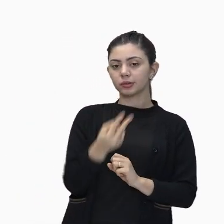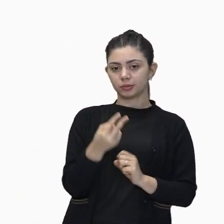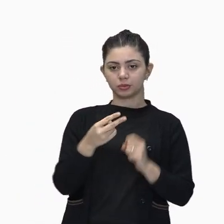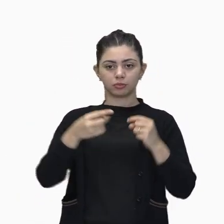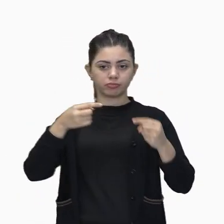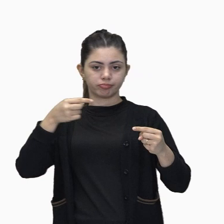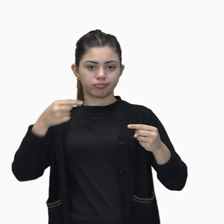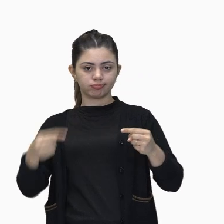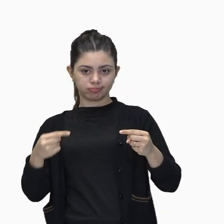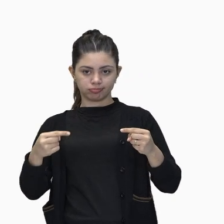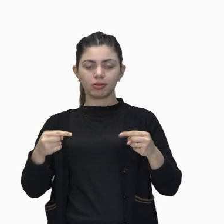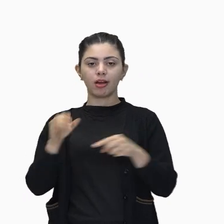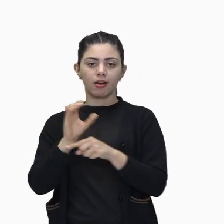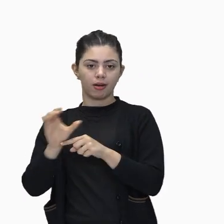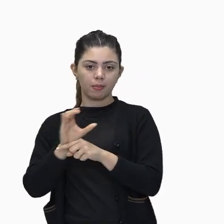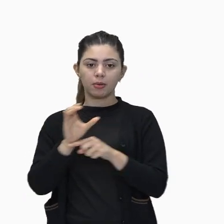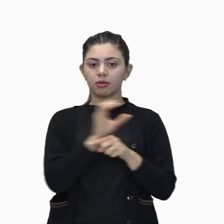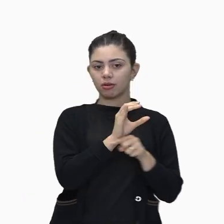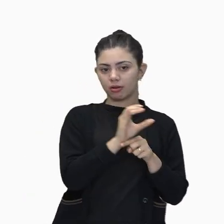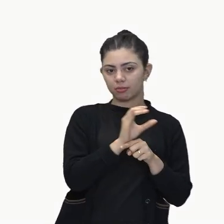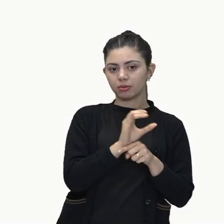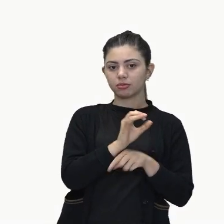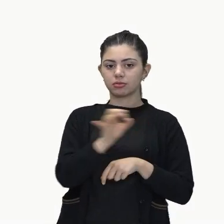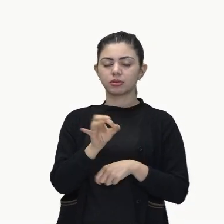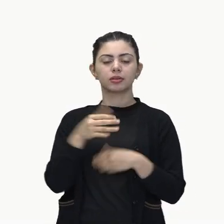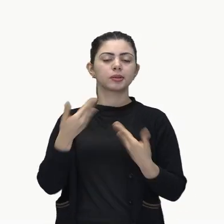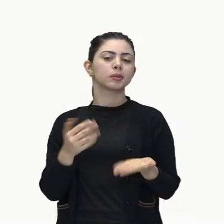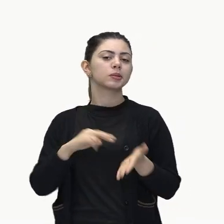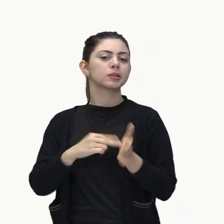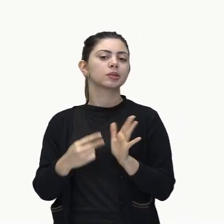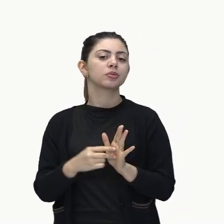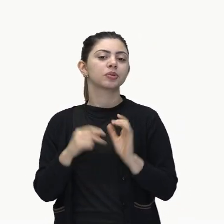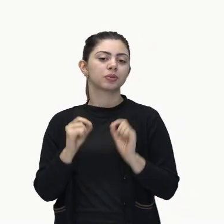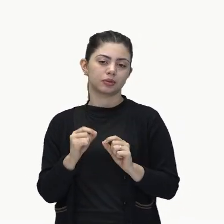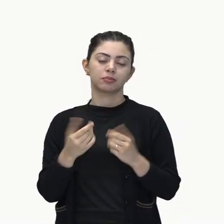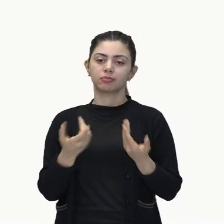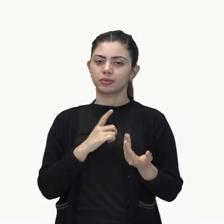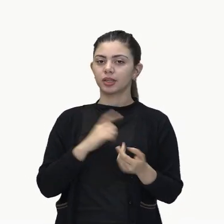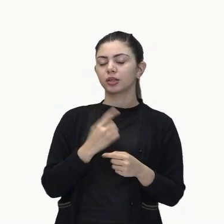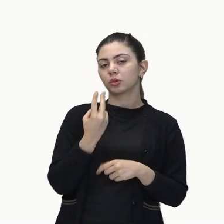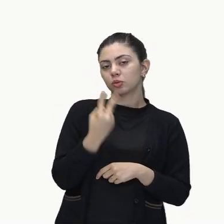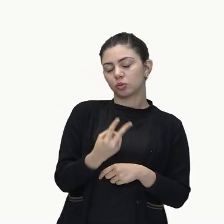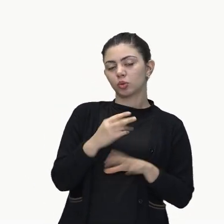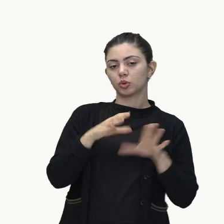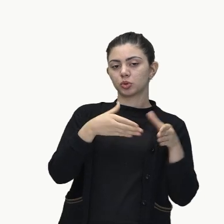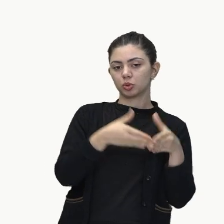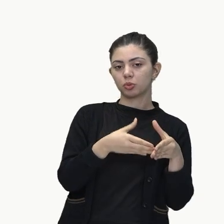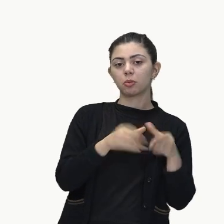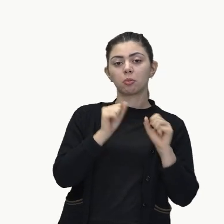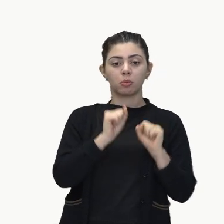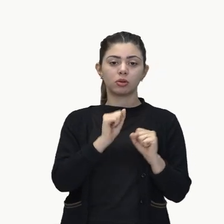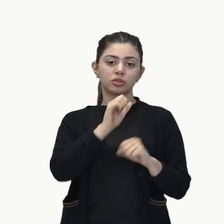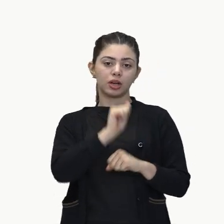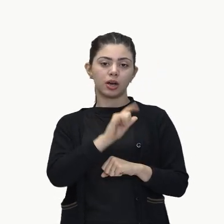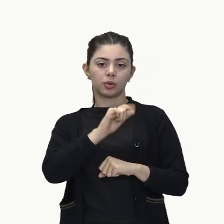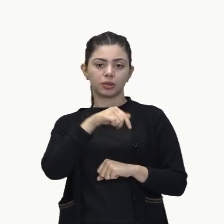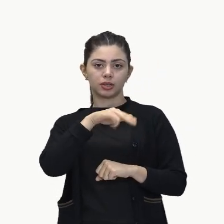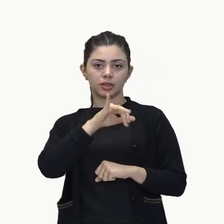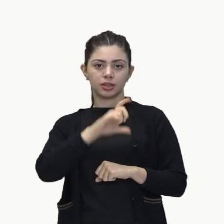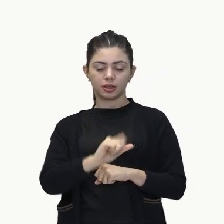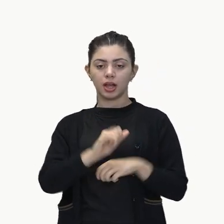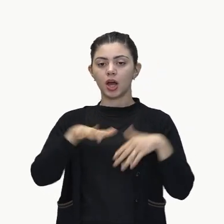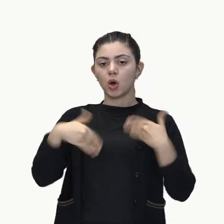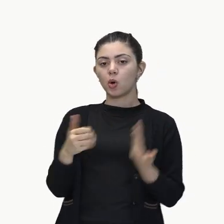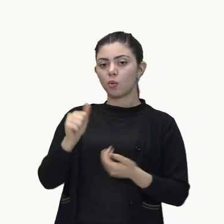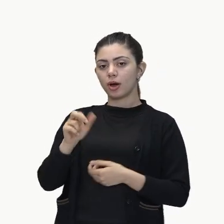cadeias carbônicas, ou seja, a dois grupos, seja ele grupo alquila ou grupo arila, que são